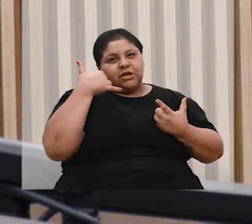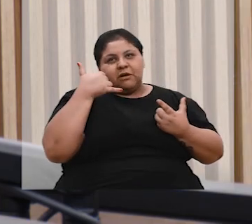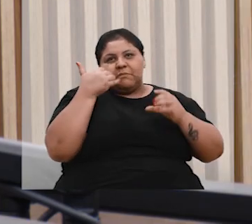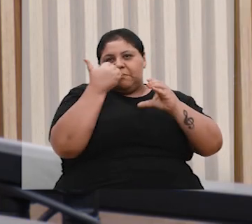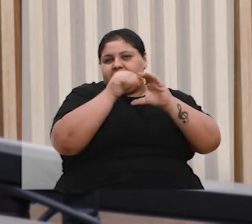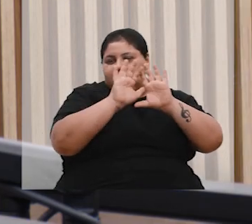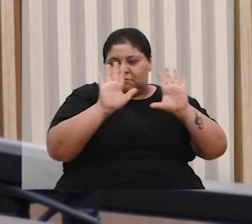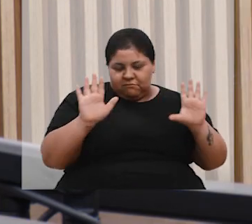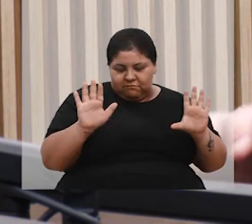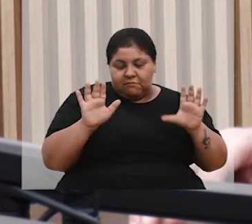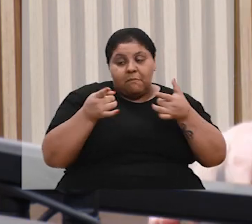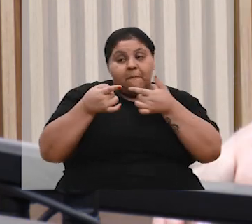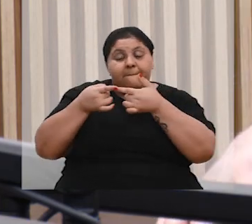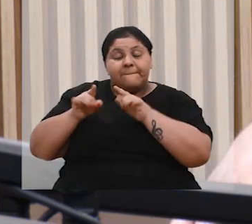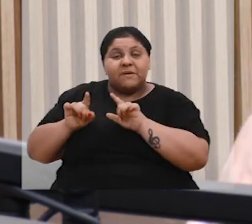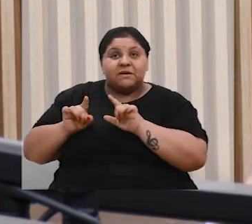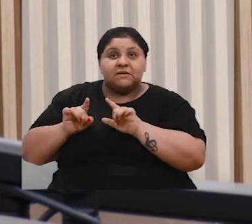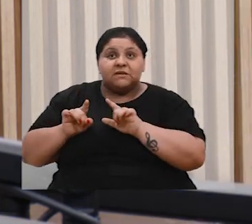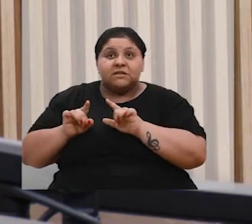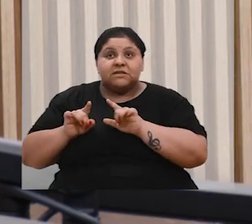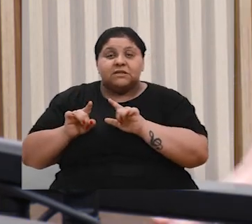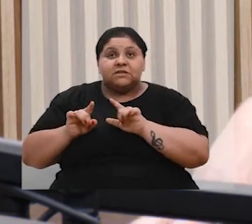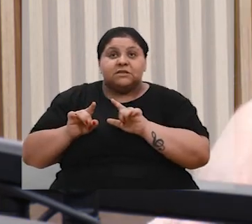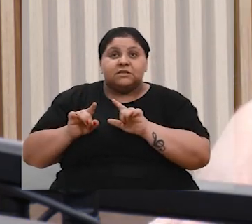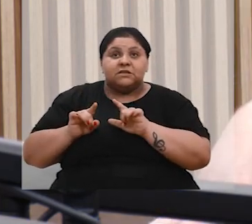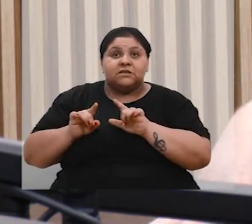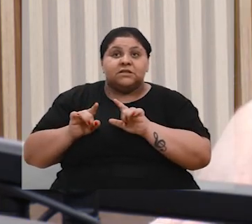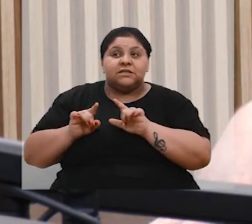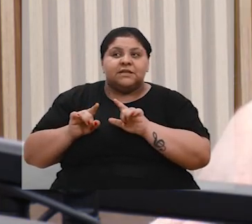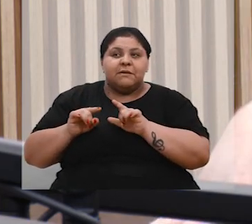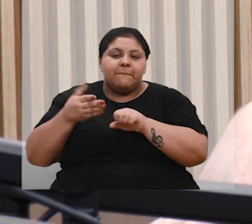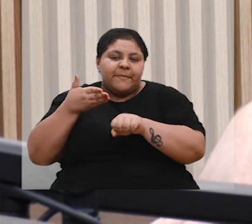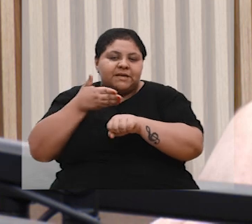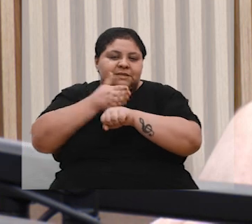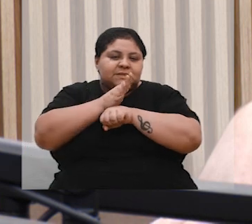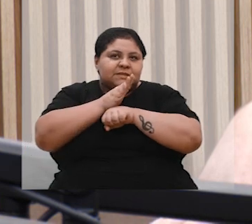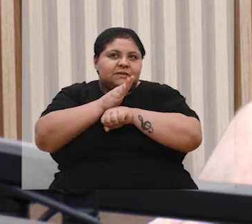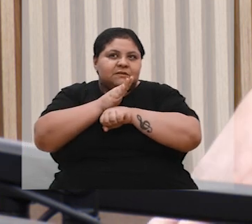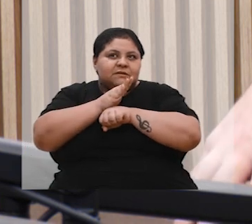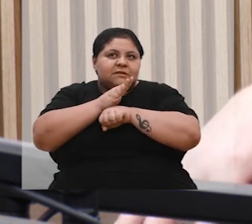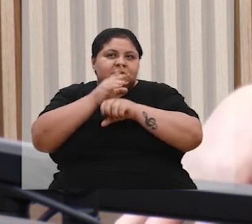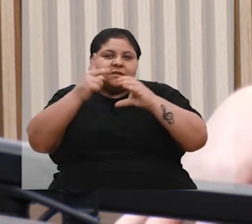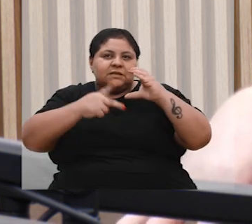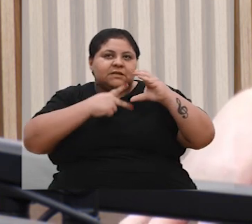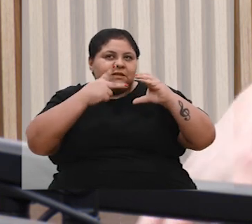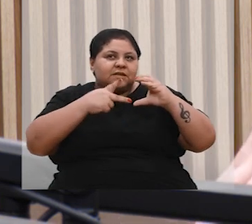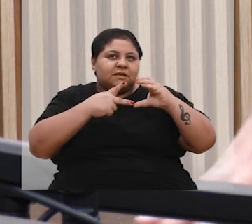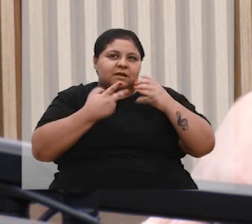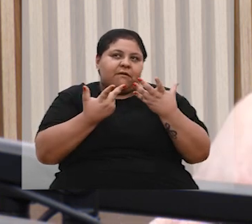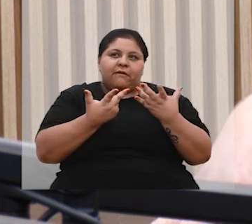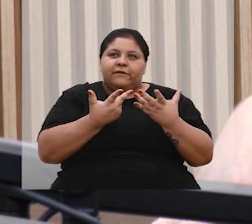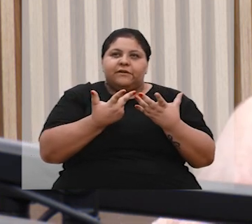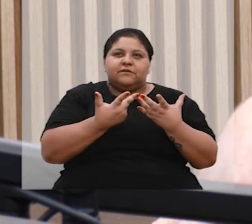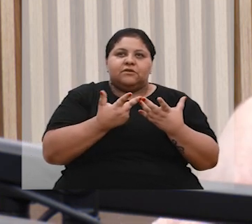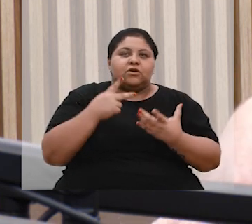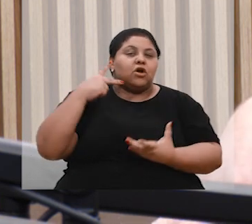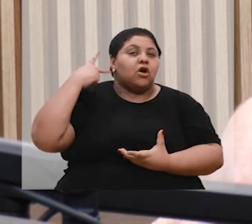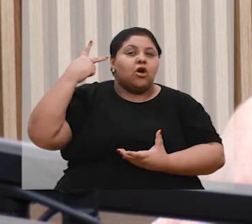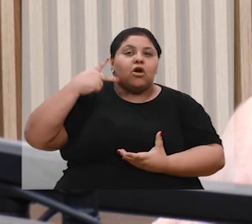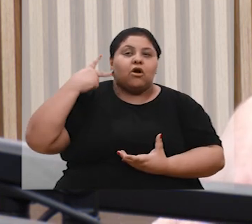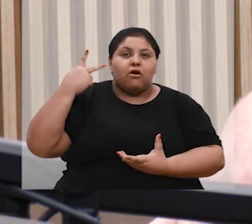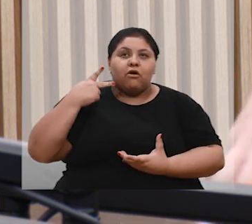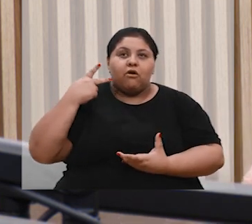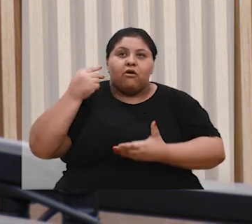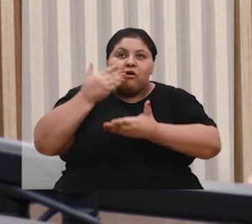com a gente, o e-mail e tal. Mas ele entra na Câmara. Essa é a porta. Geralmente é o vereador.